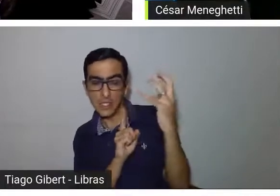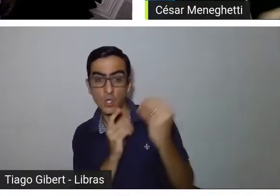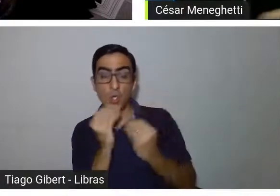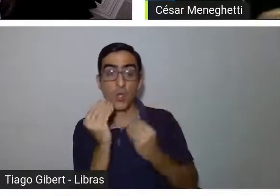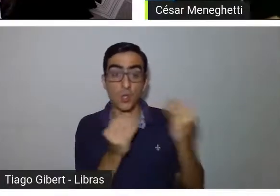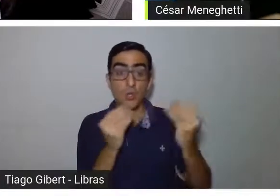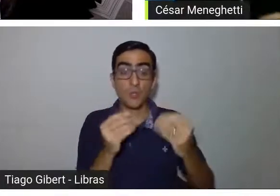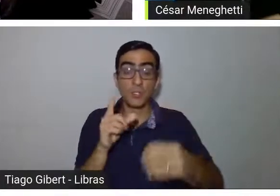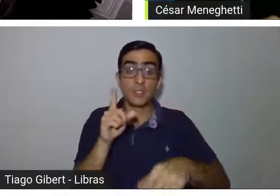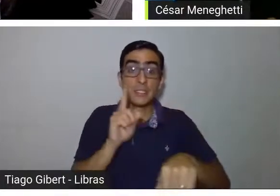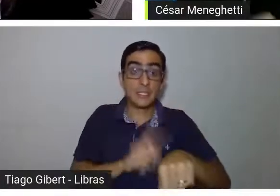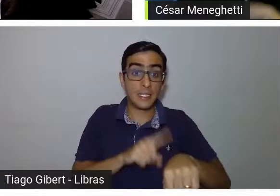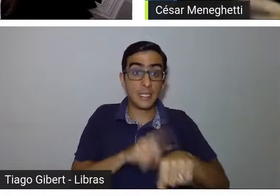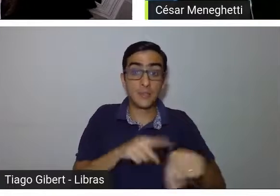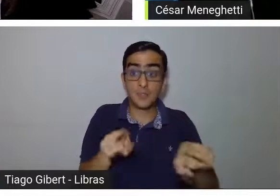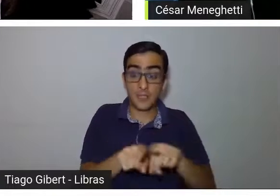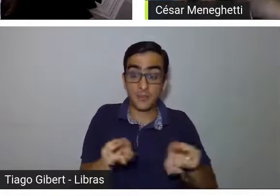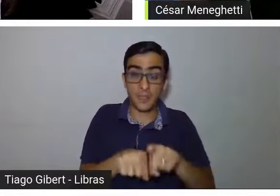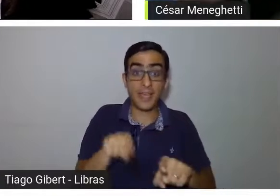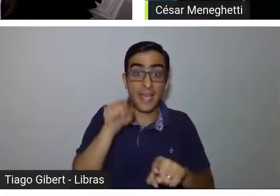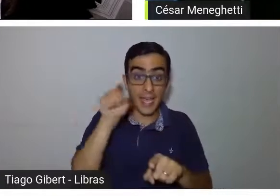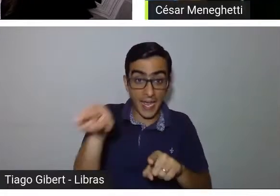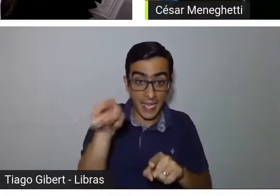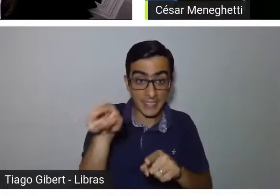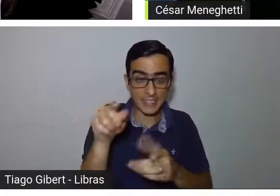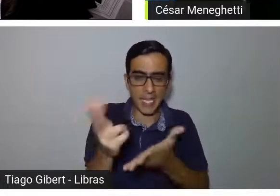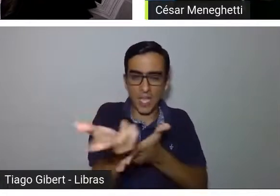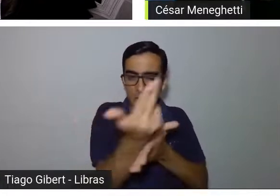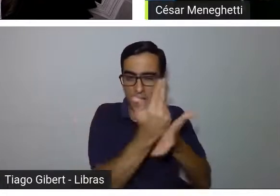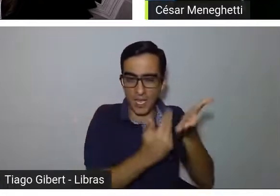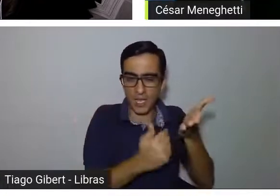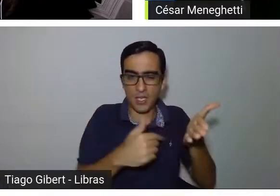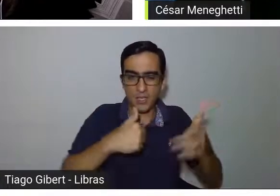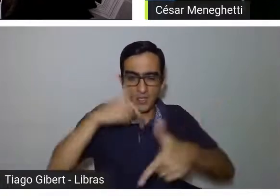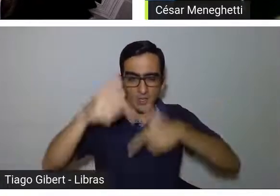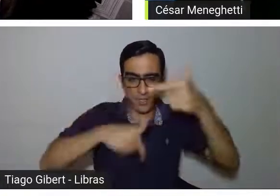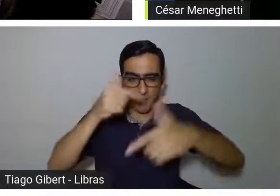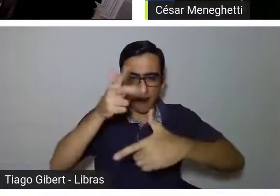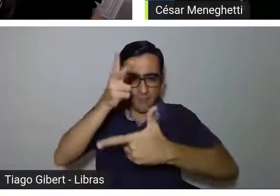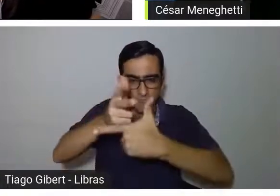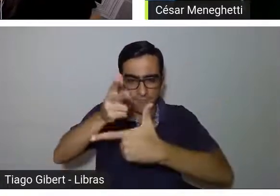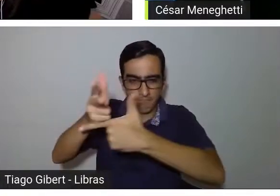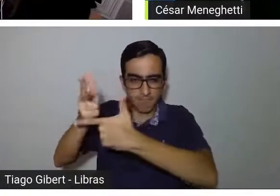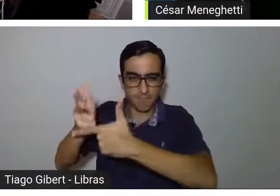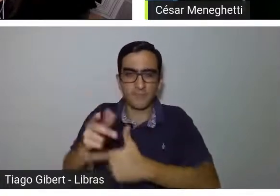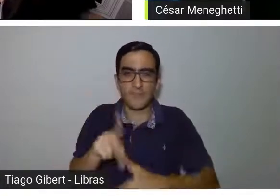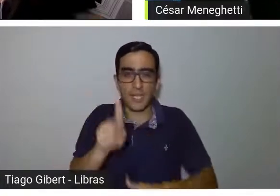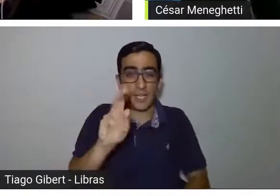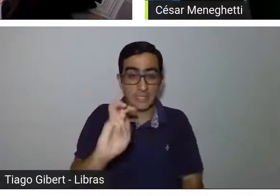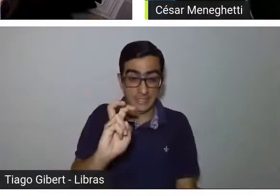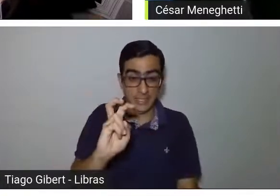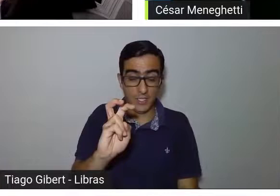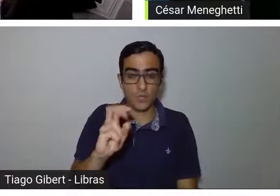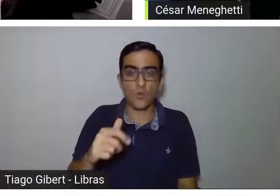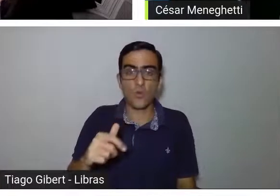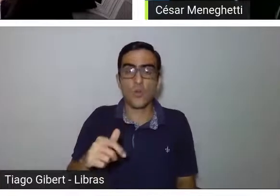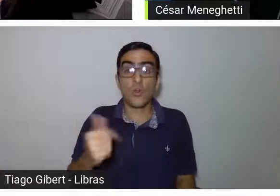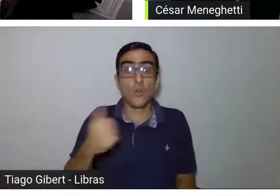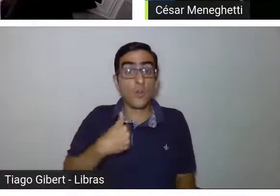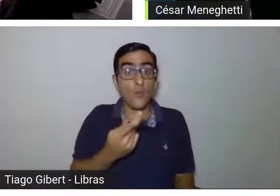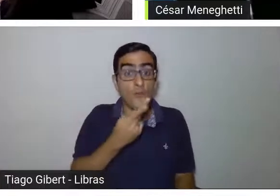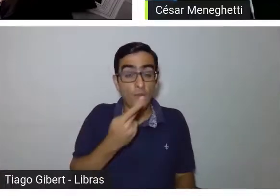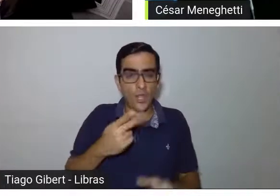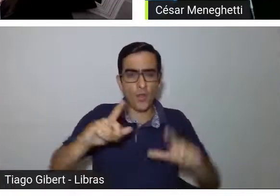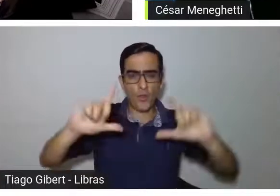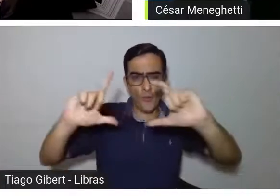passava. E, para mim, essa obra, o K5 Fun, é simbólica, tanto que eu fiz até uma série só das fotos